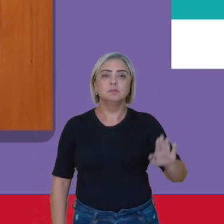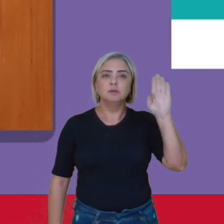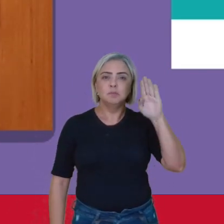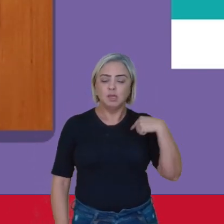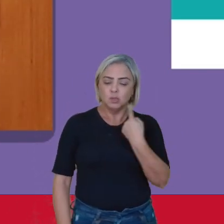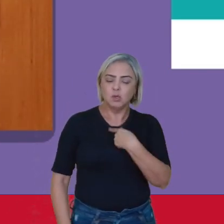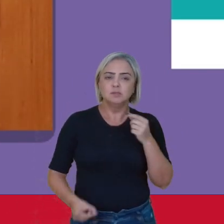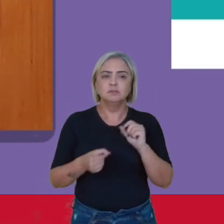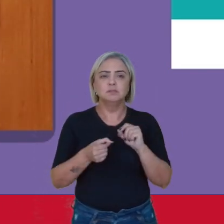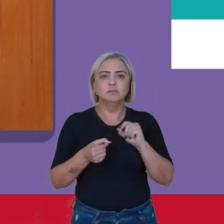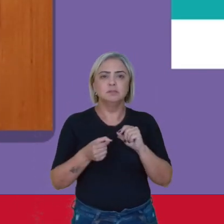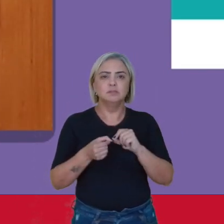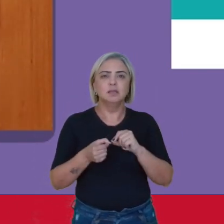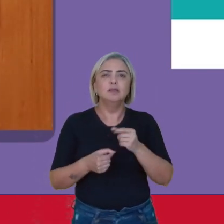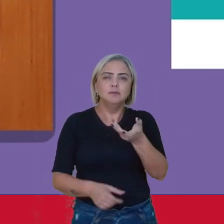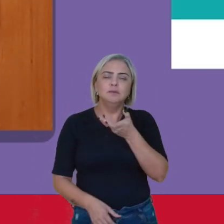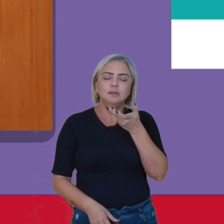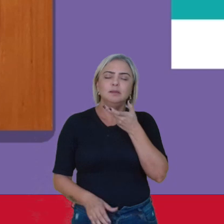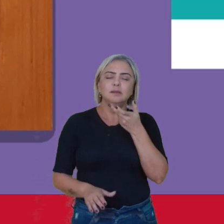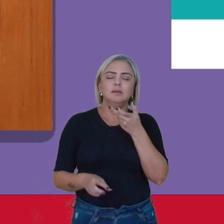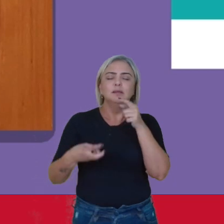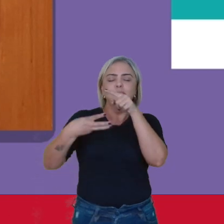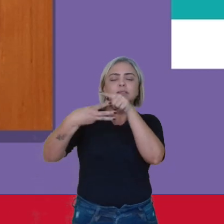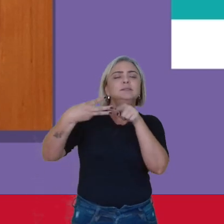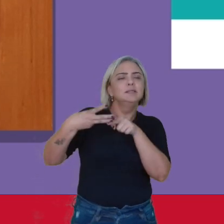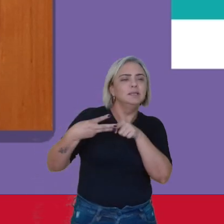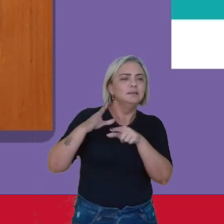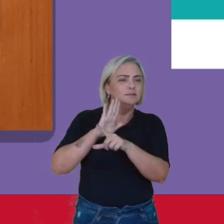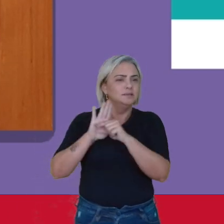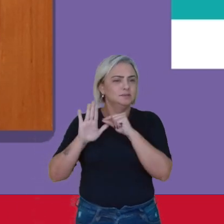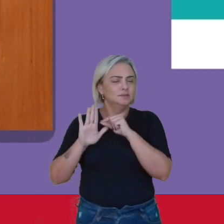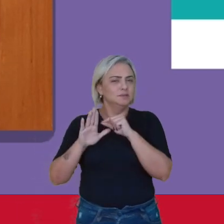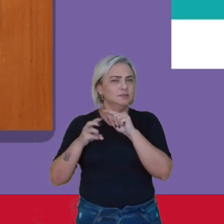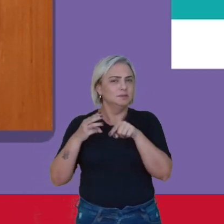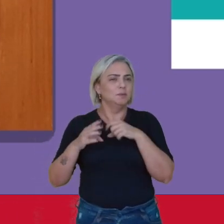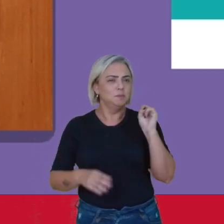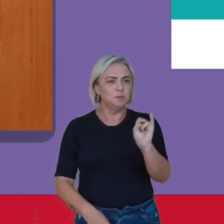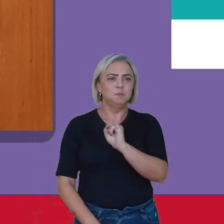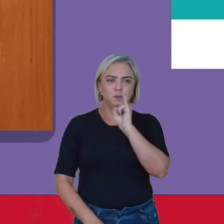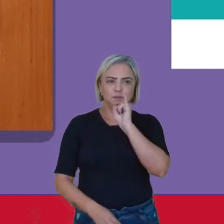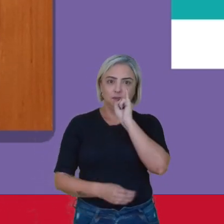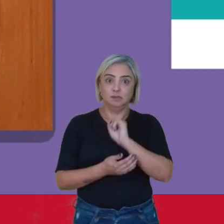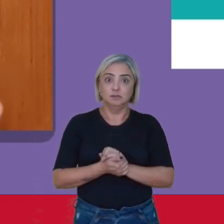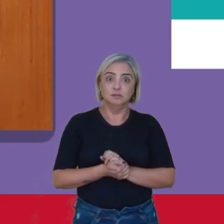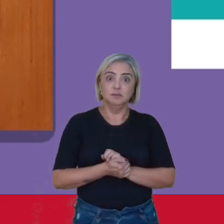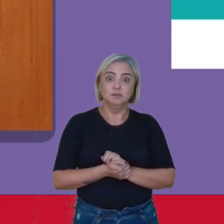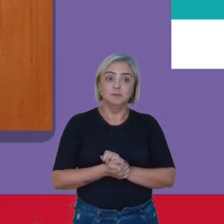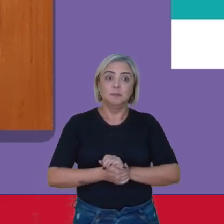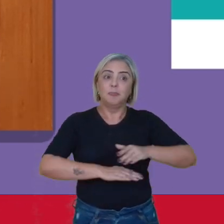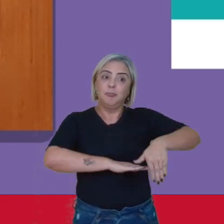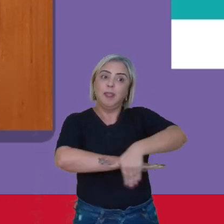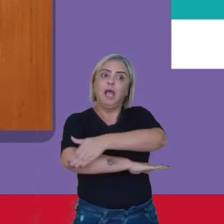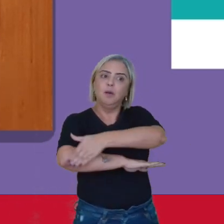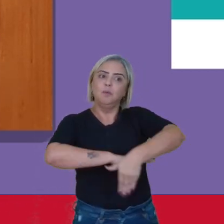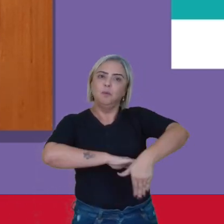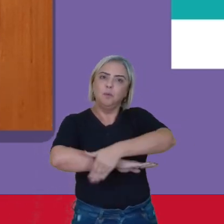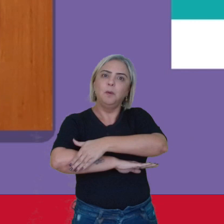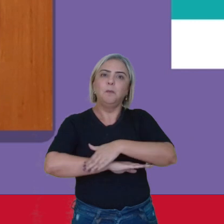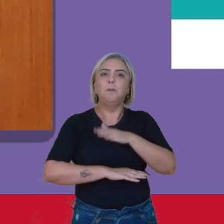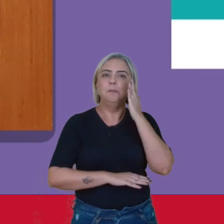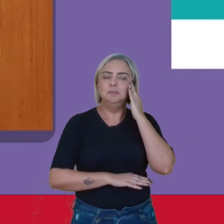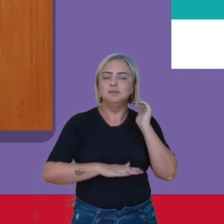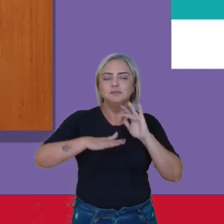fez... eu queria mencionar 3 coisas, né, que eu considerei bem importantes. As campanhas de rua, eu sei que